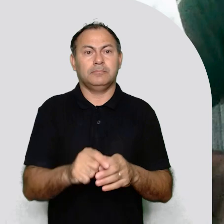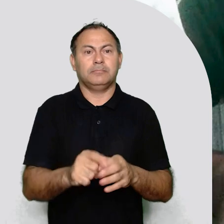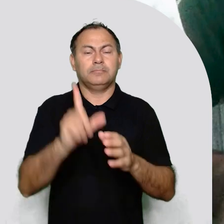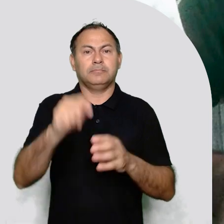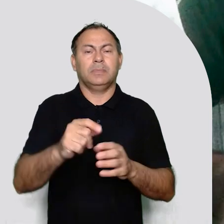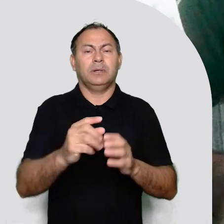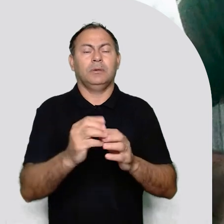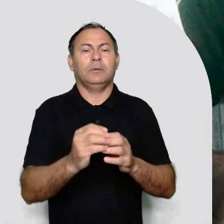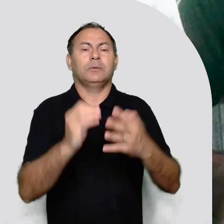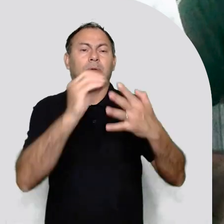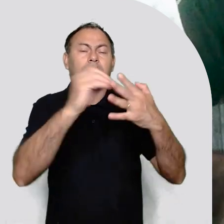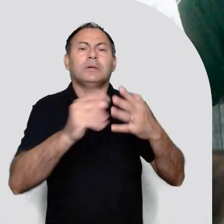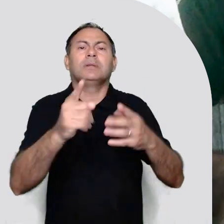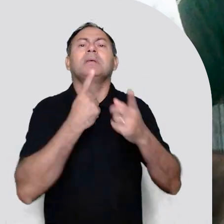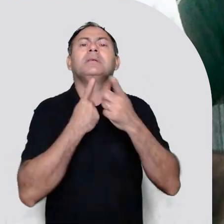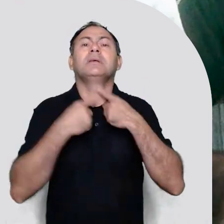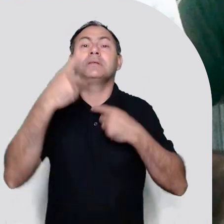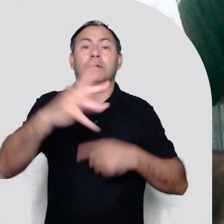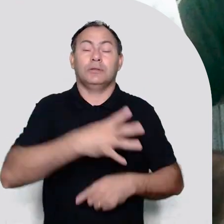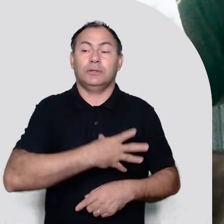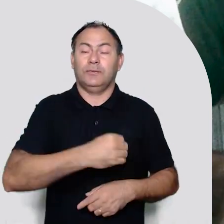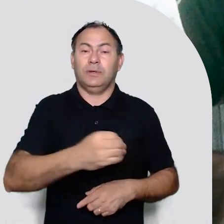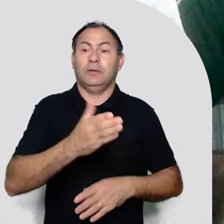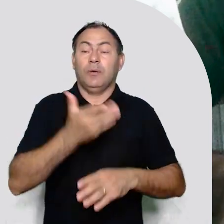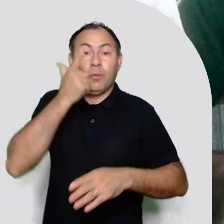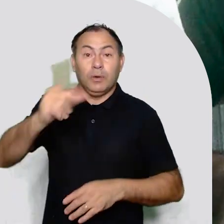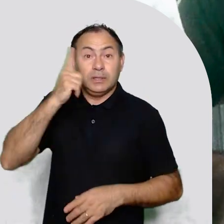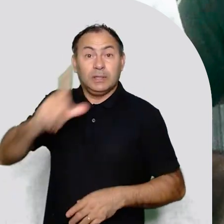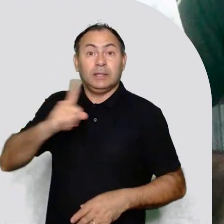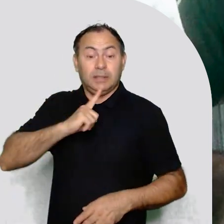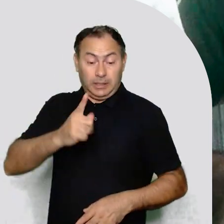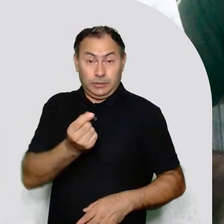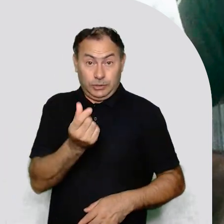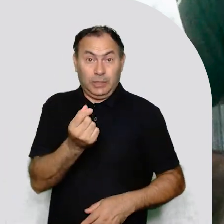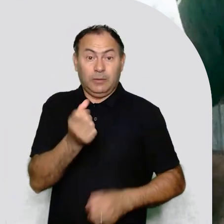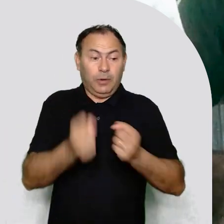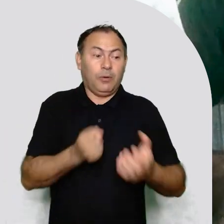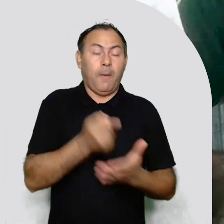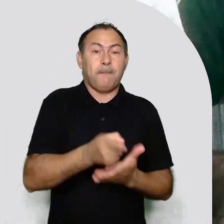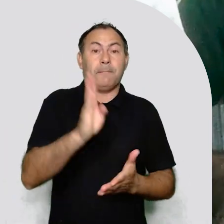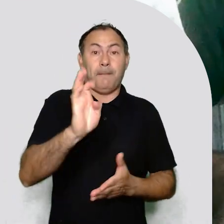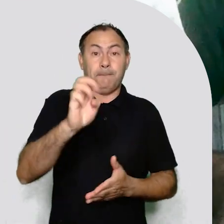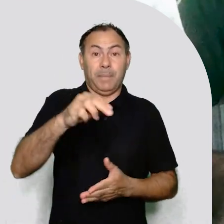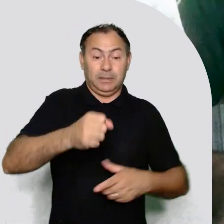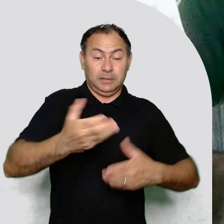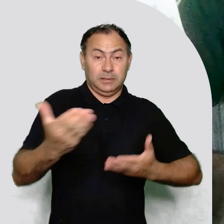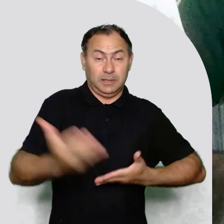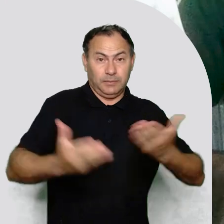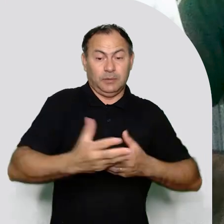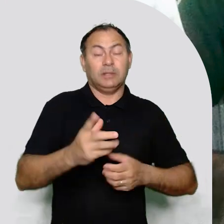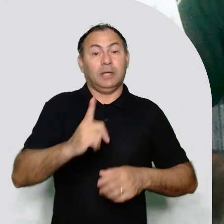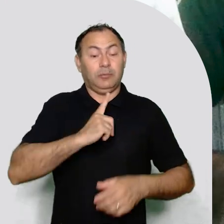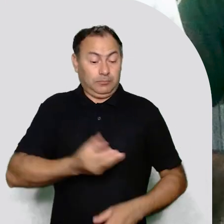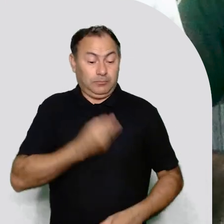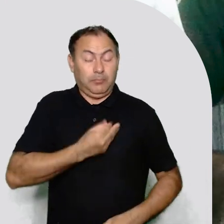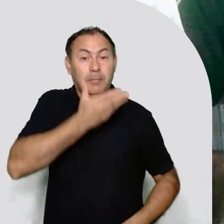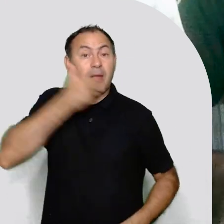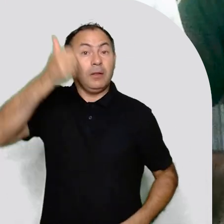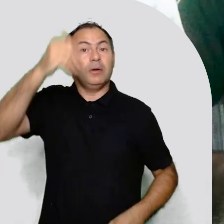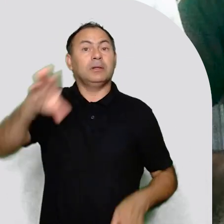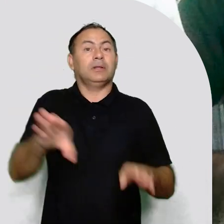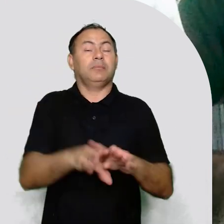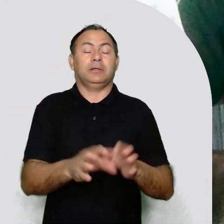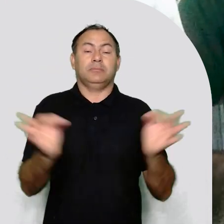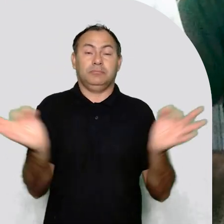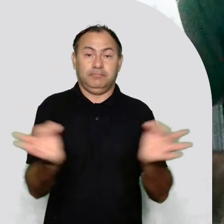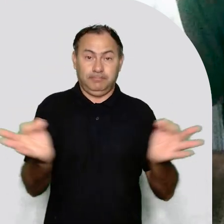o seguinte tópico: você deseja que seus filhos ganhem dinheiro bastante para que possam comprar bens e serviços que tornem sua vida melhor e também